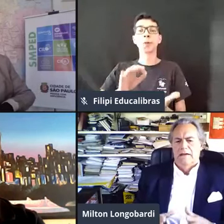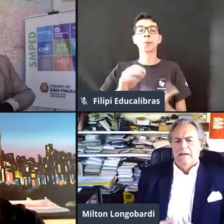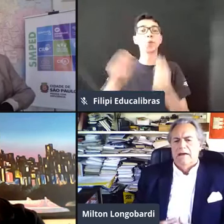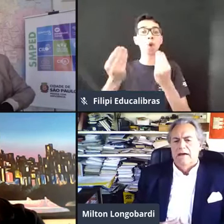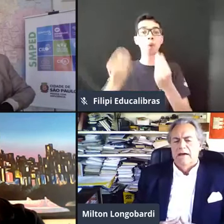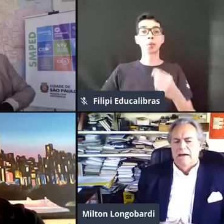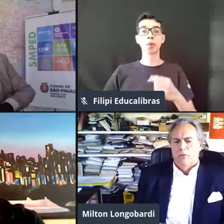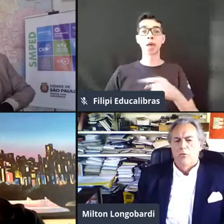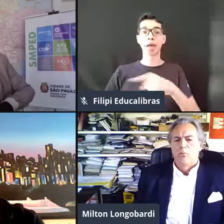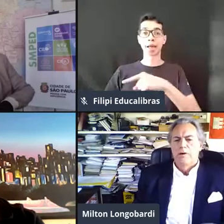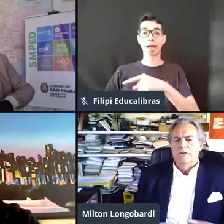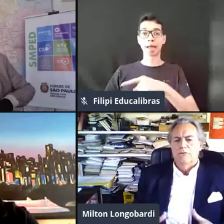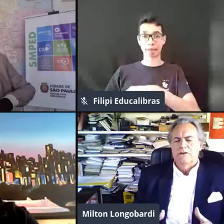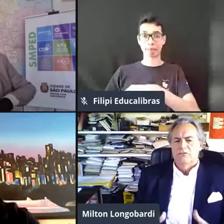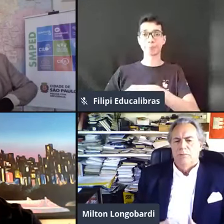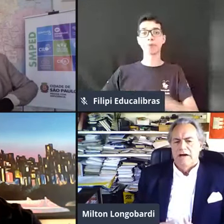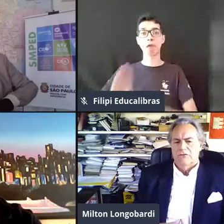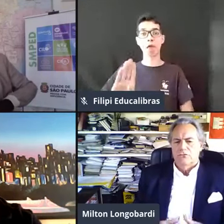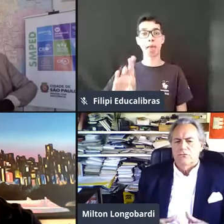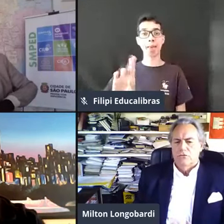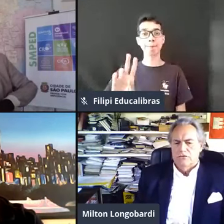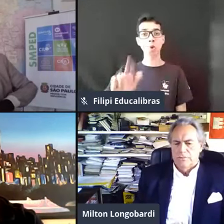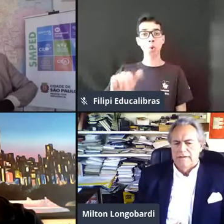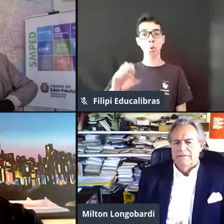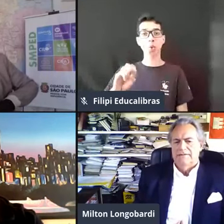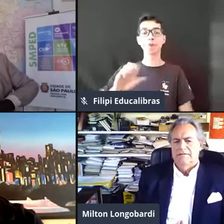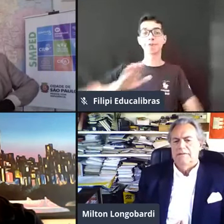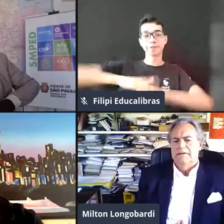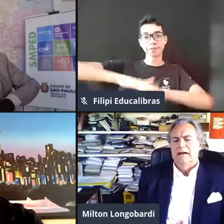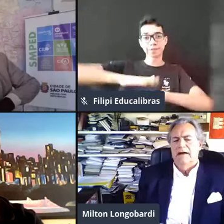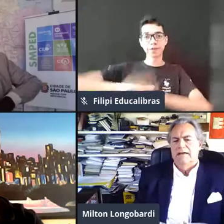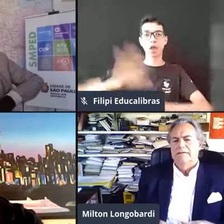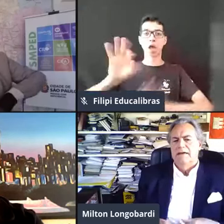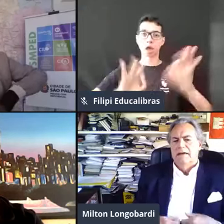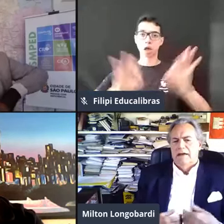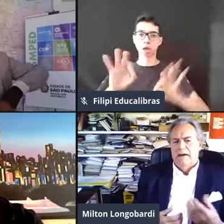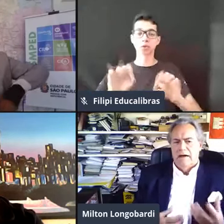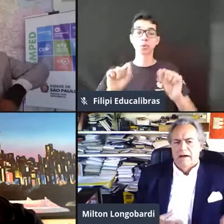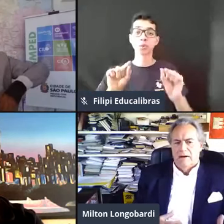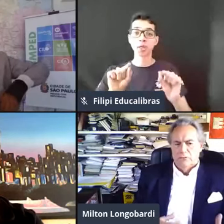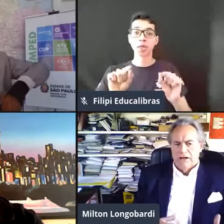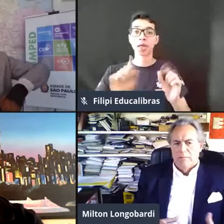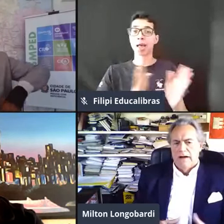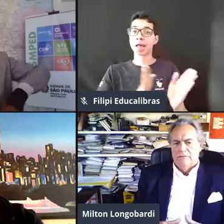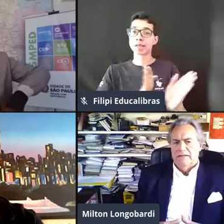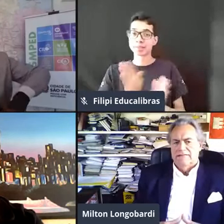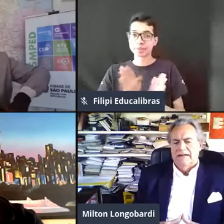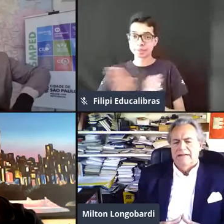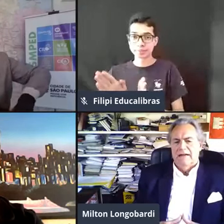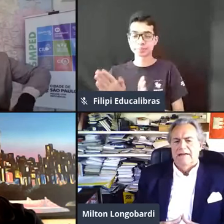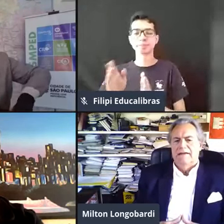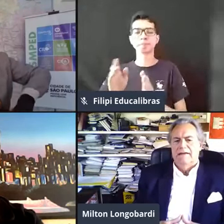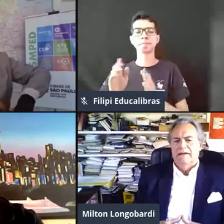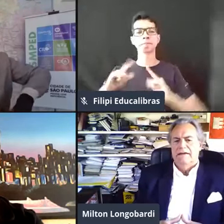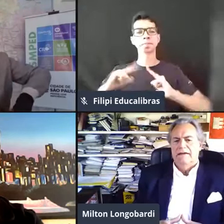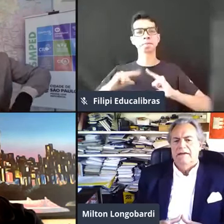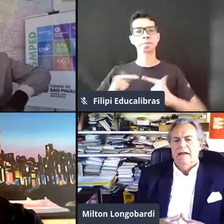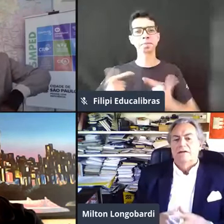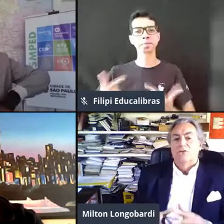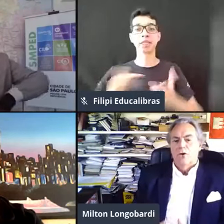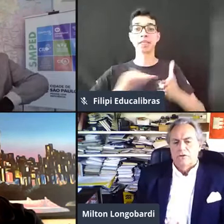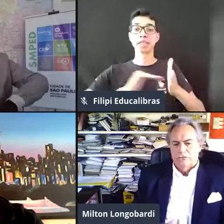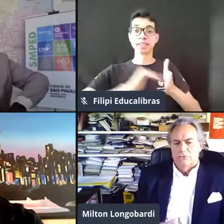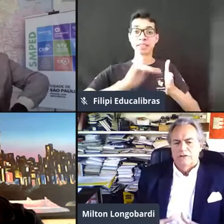lá, ocupando um espaço com todos acessibilidade, o trabalho da secretaria,